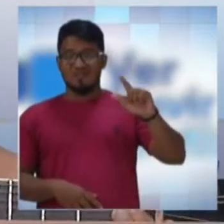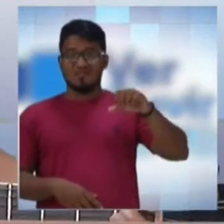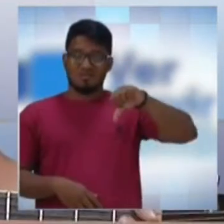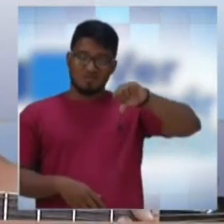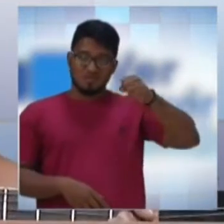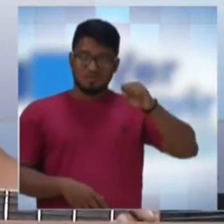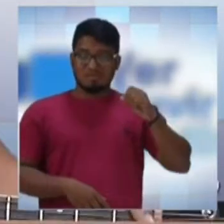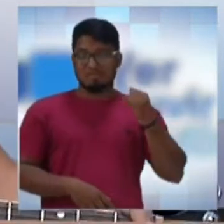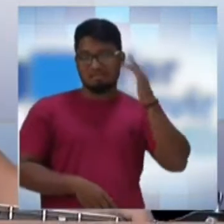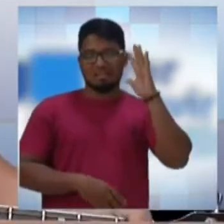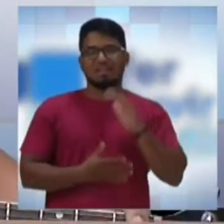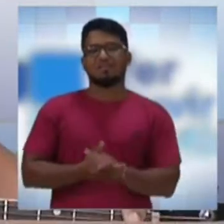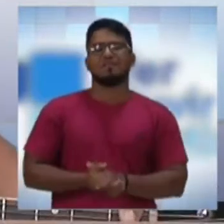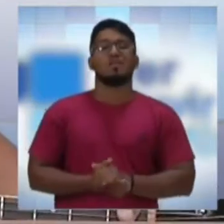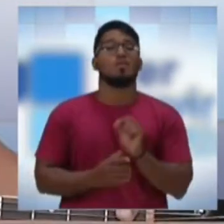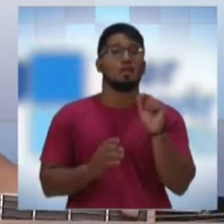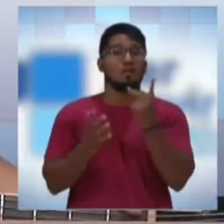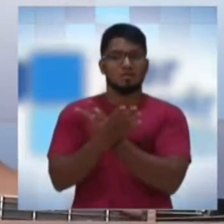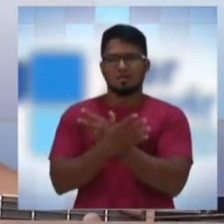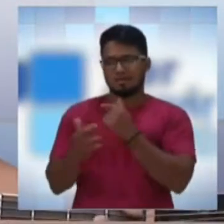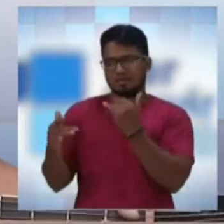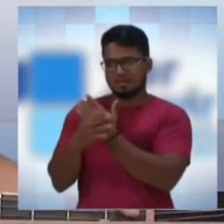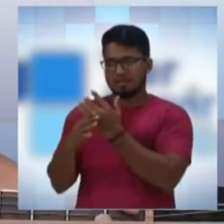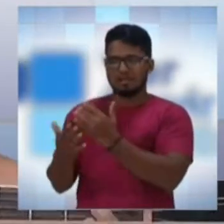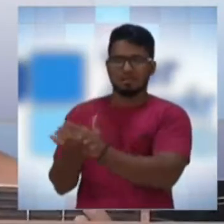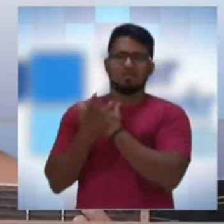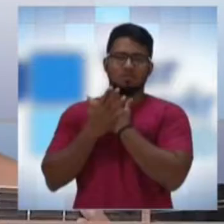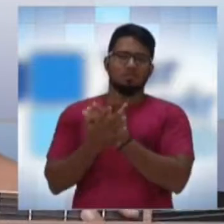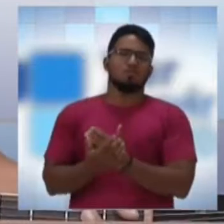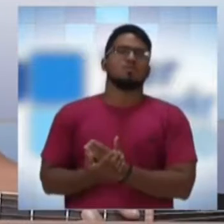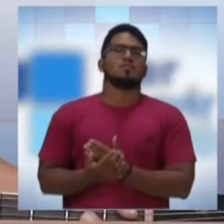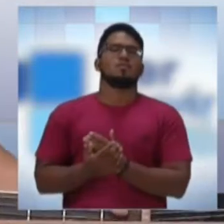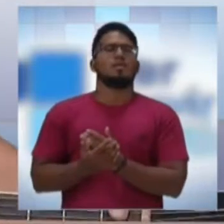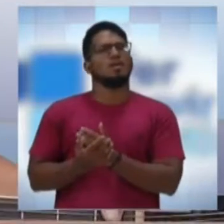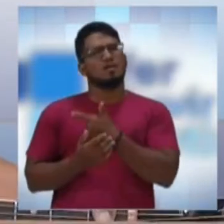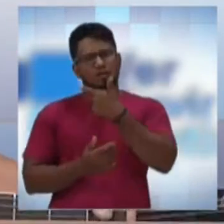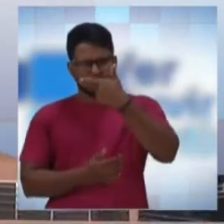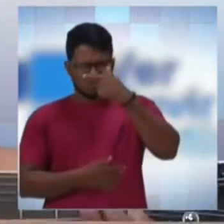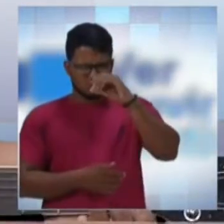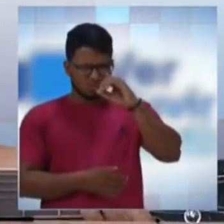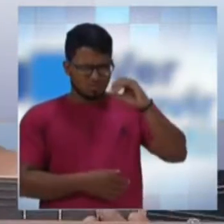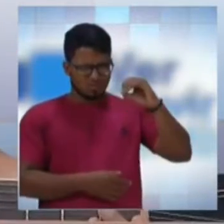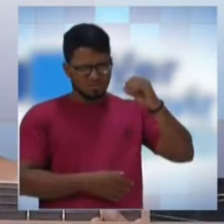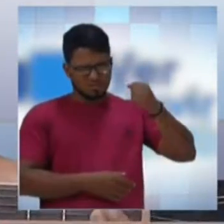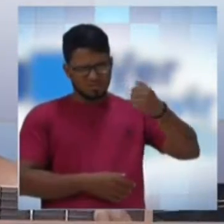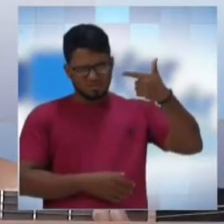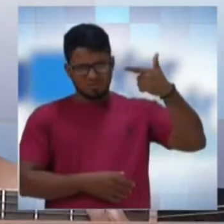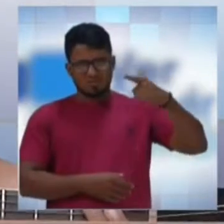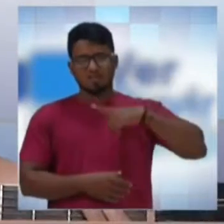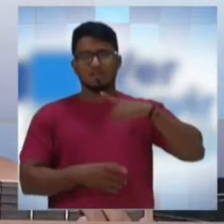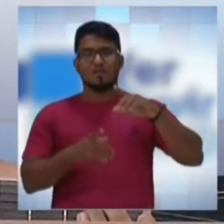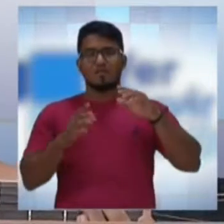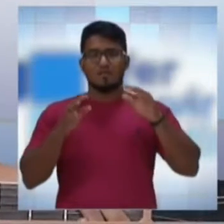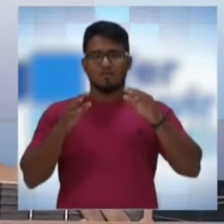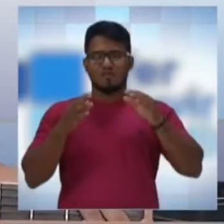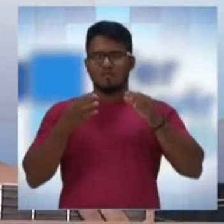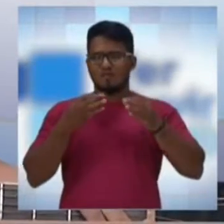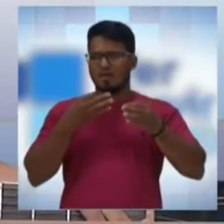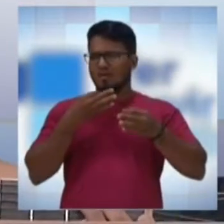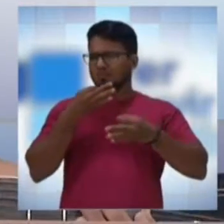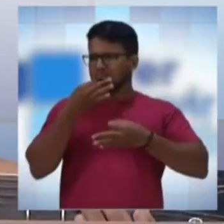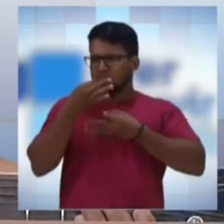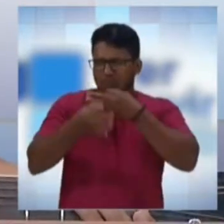98 era... E aí, o que aconteceu? A cidade me ajudou demais. Então, no ano de 2012, teve um